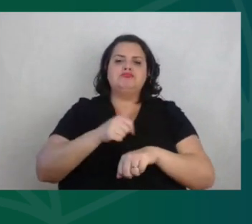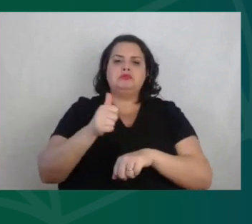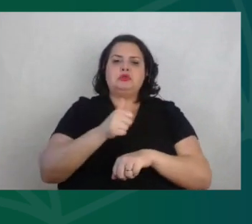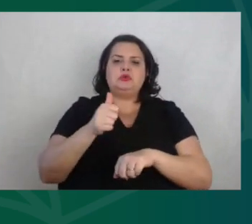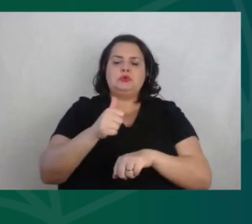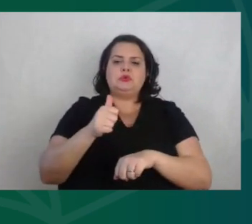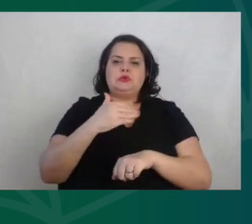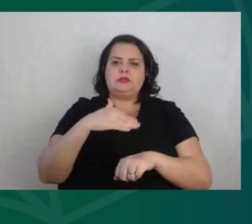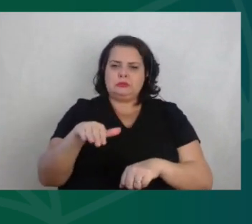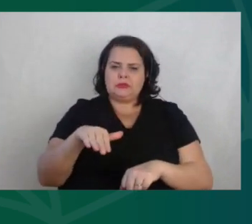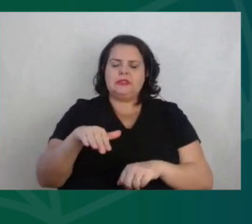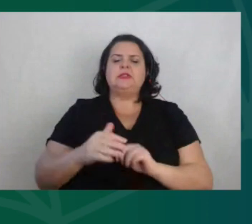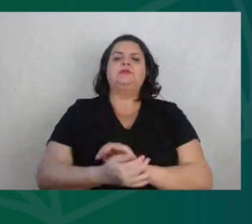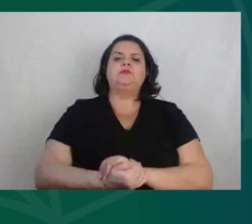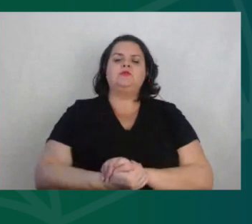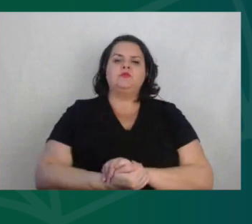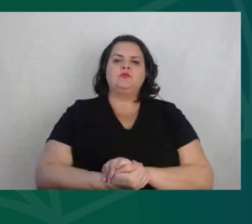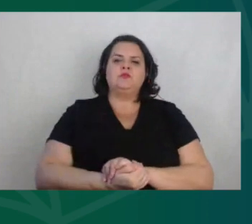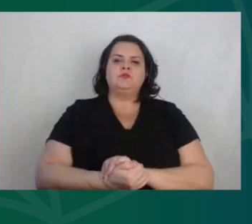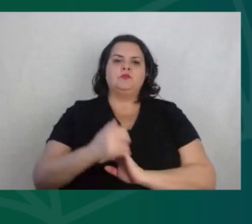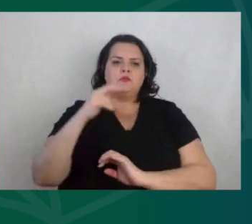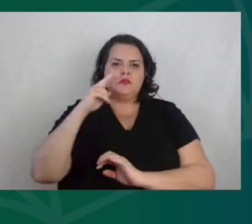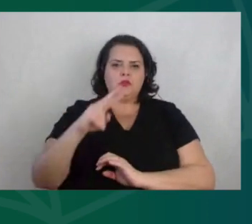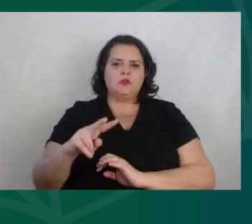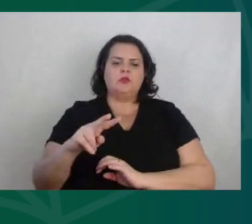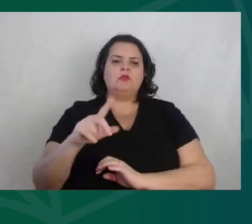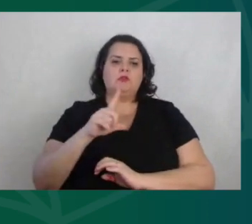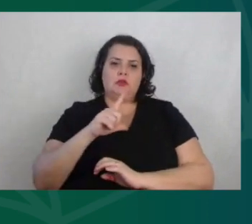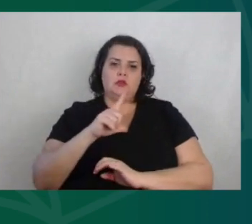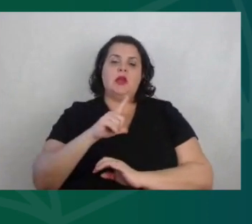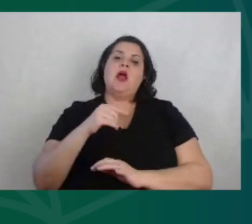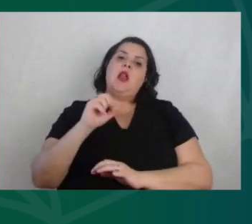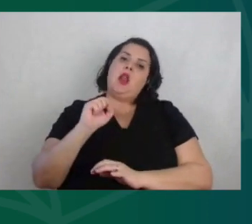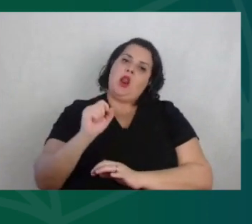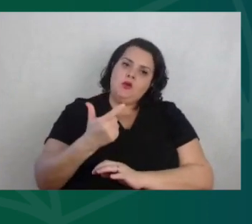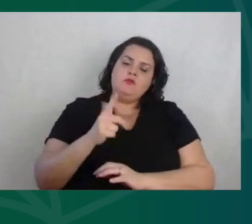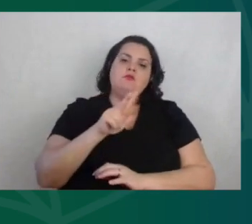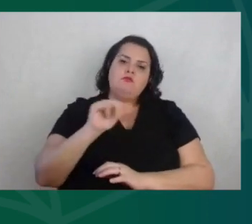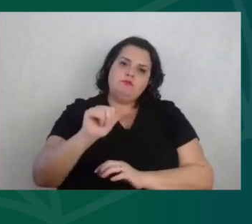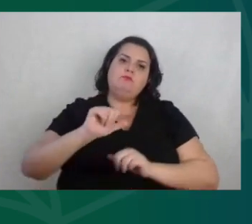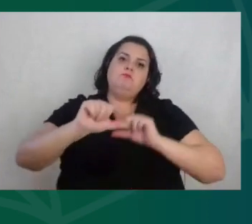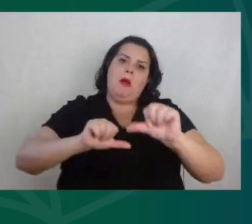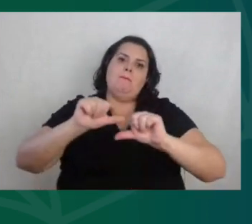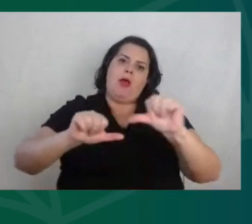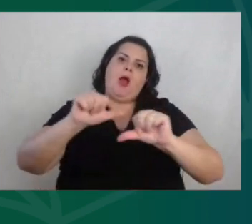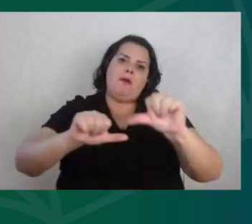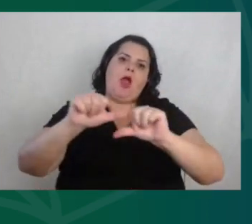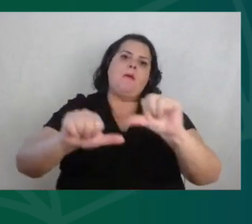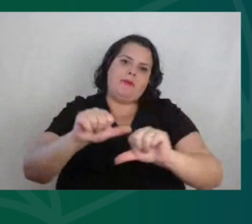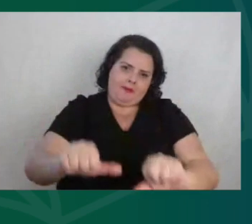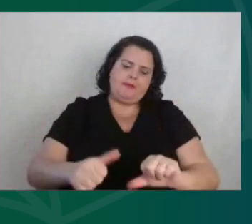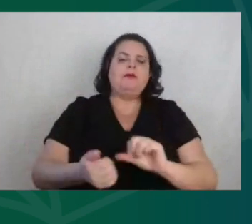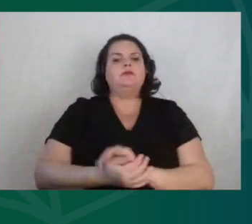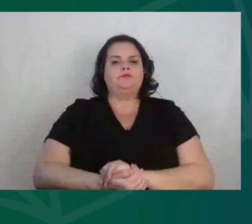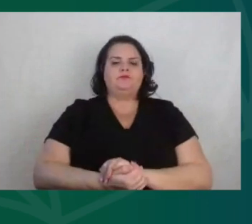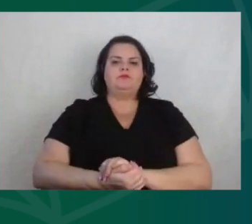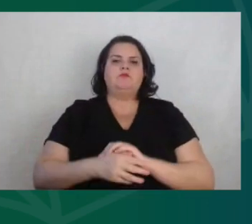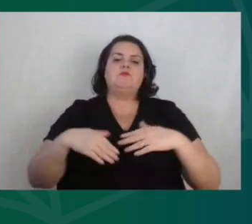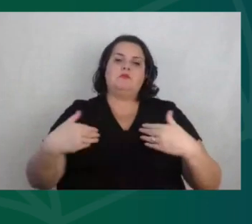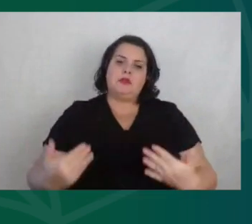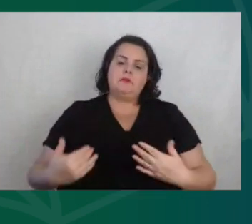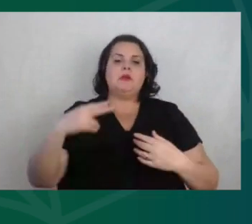depois vai apresentar. Obviamente, esses dados mudam a cada momento. Pode passar, mas a gente tem